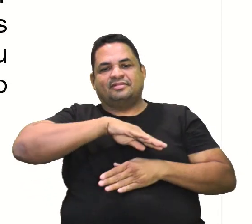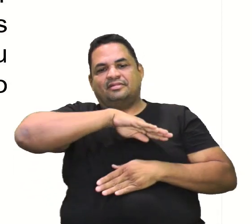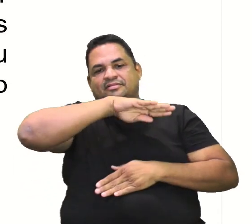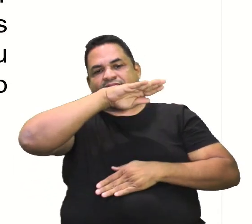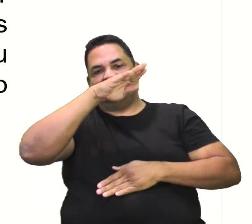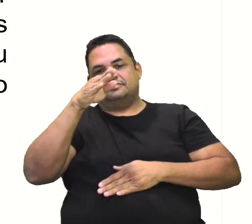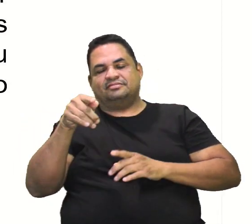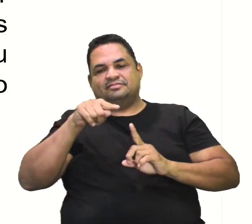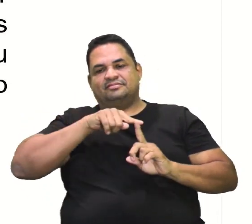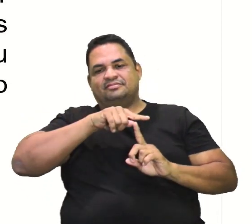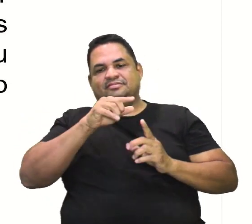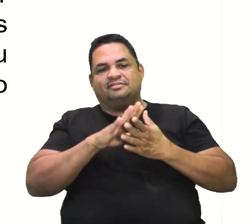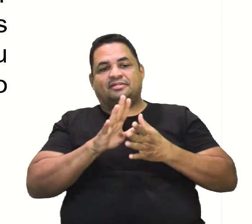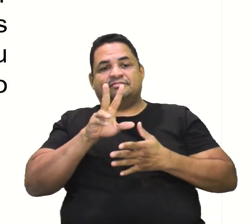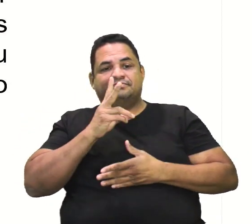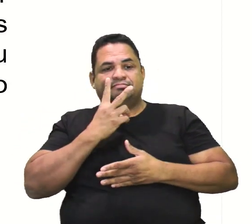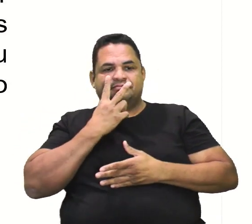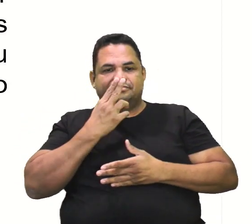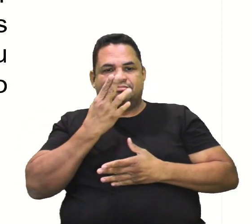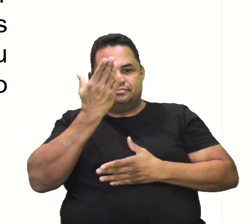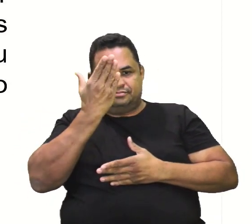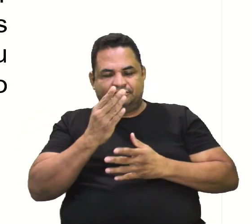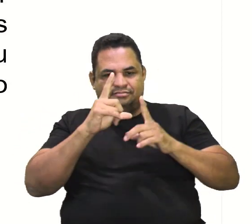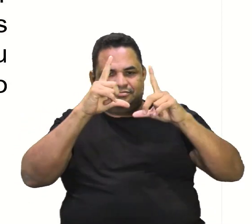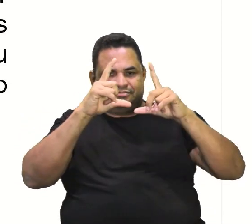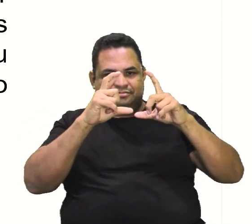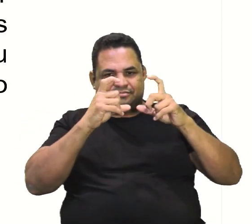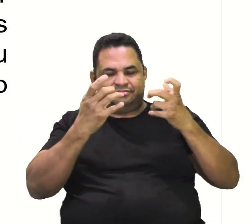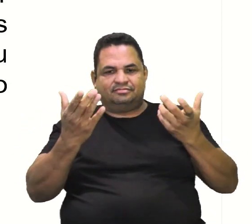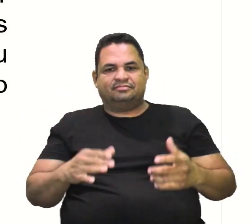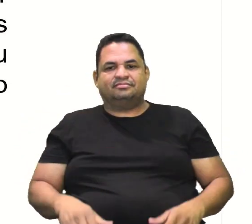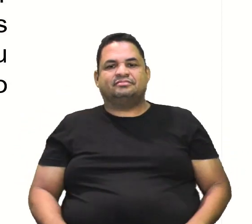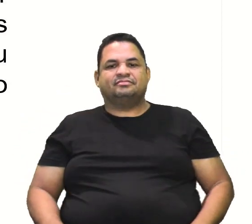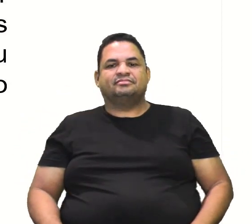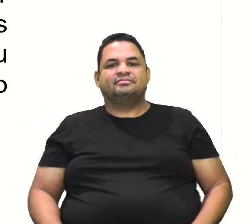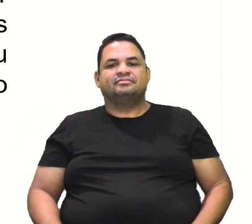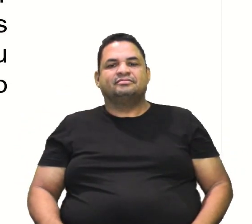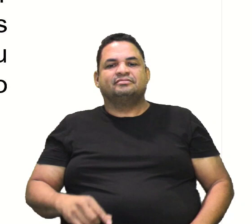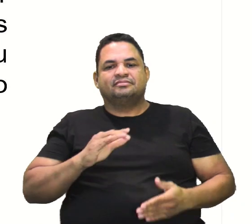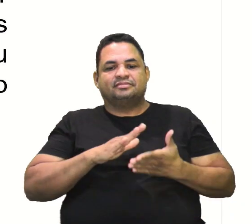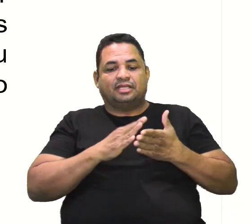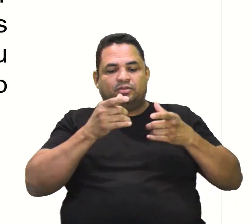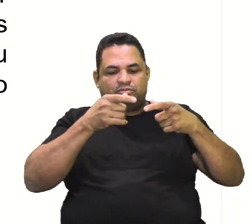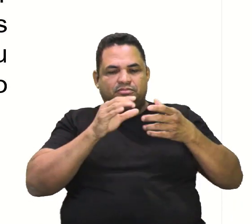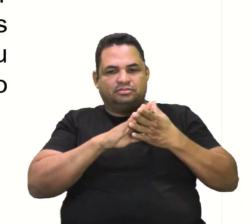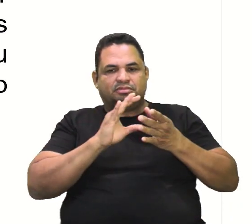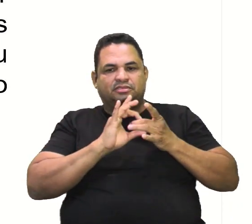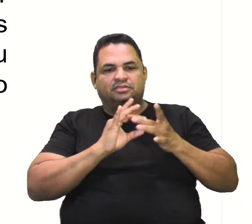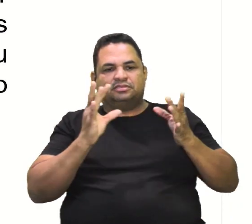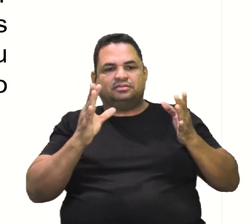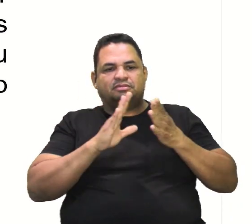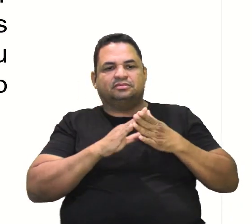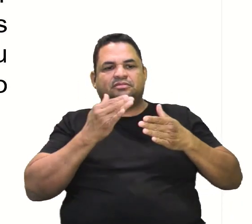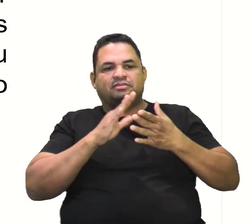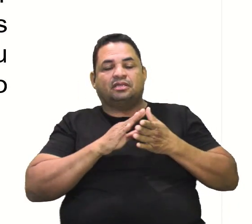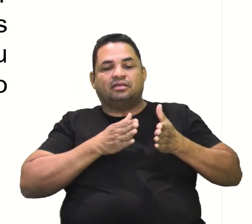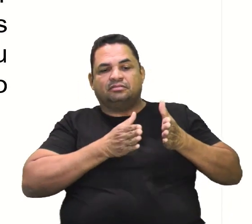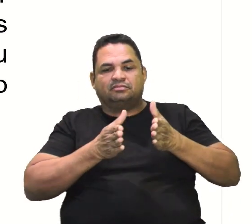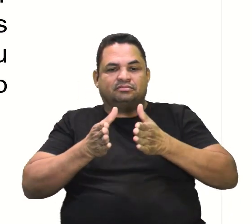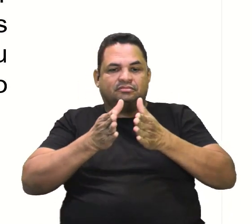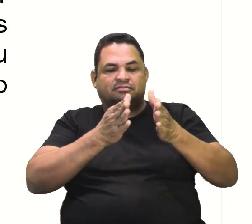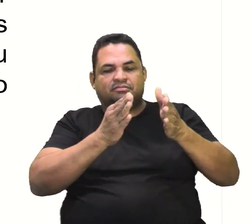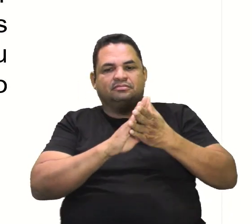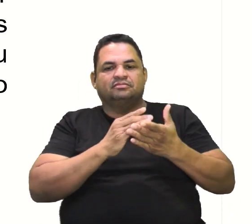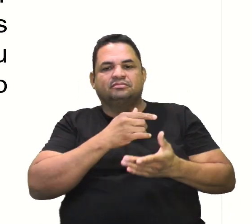circunferência, semelhante à que apareceu na fotografia. O vão livre sobre o rio a ser vencido